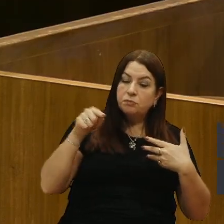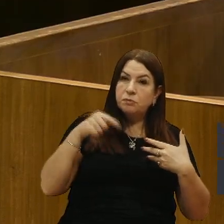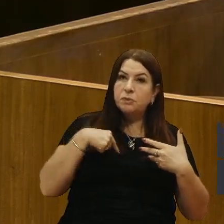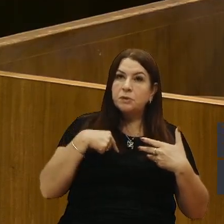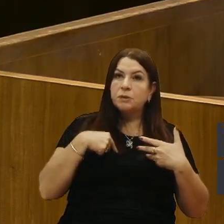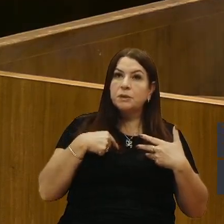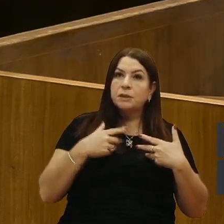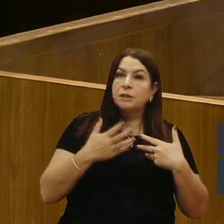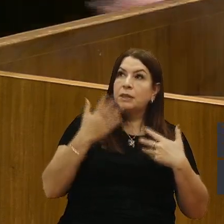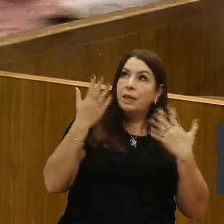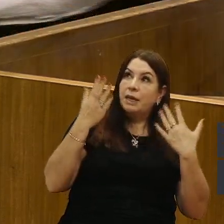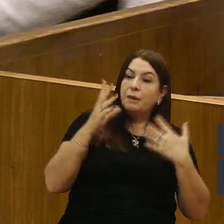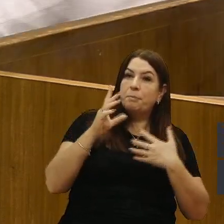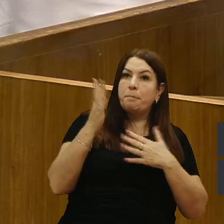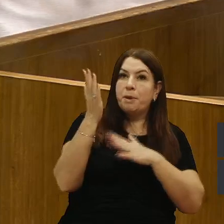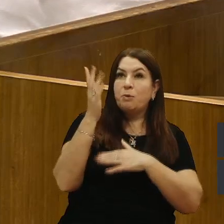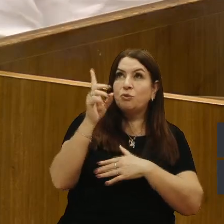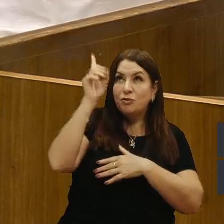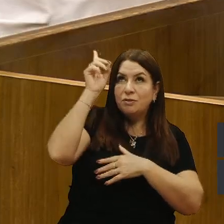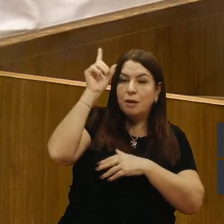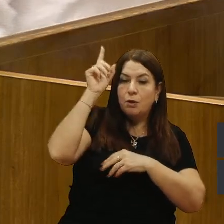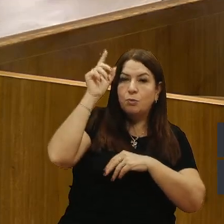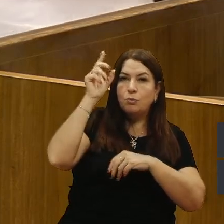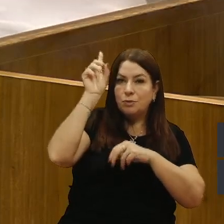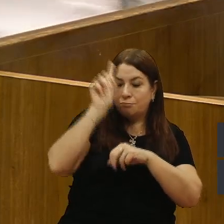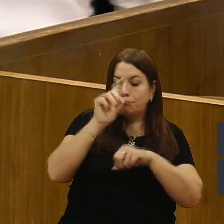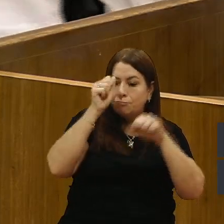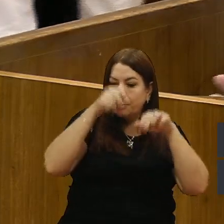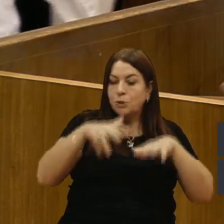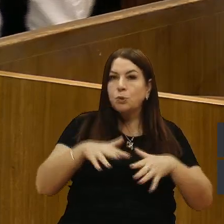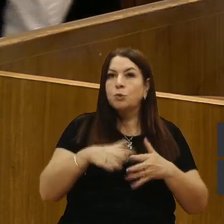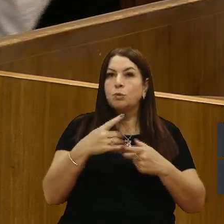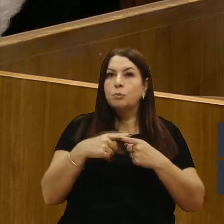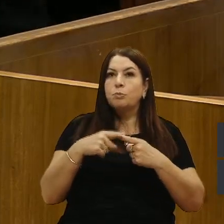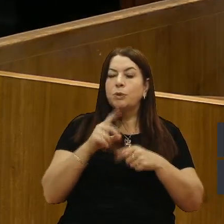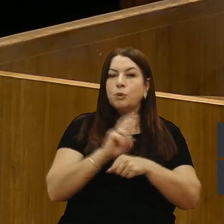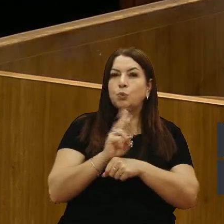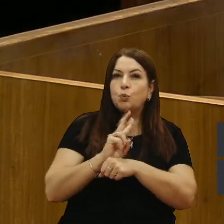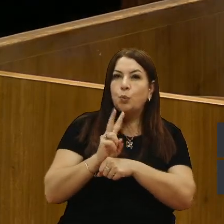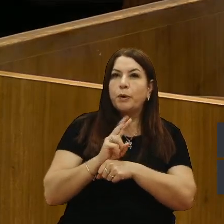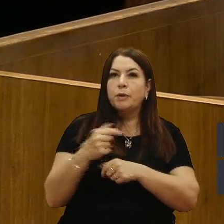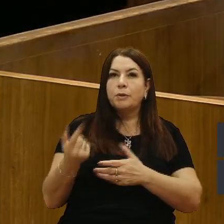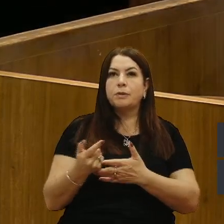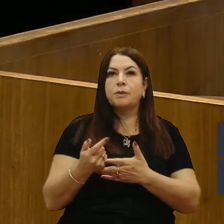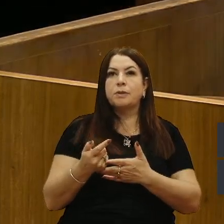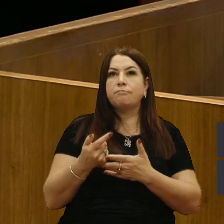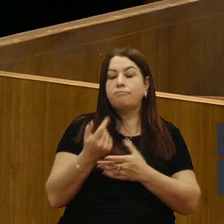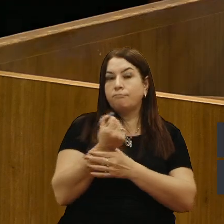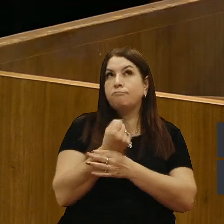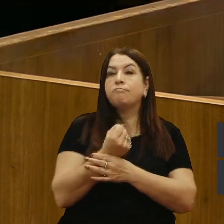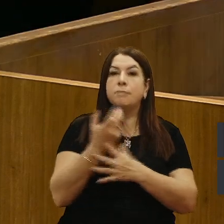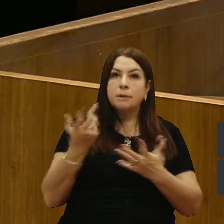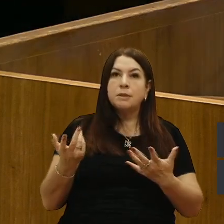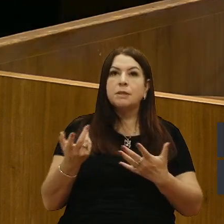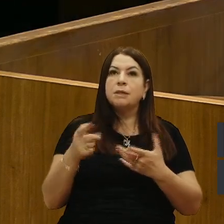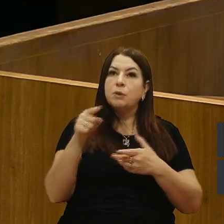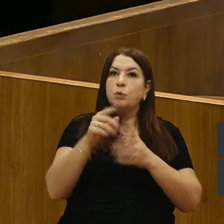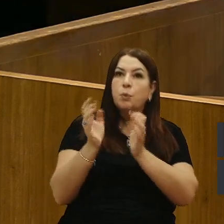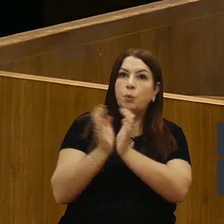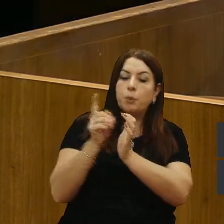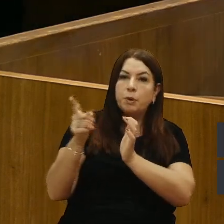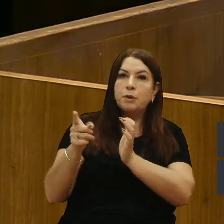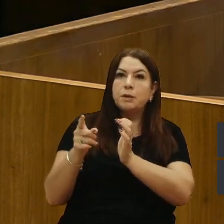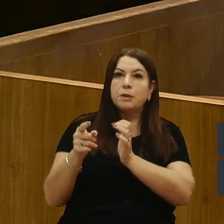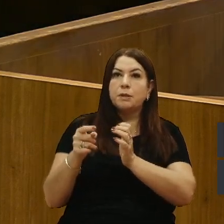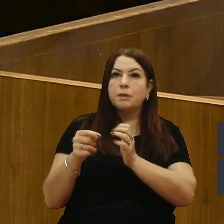de Deus, né? Eu acredito muito nisso. E segurança é um fator que o colega,